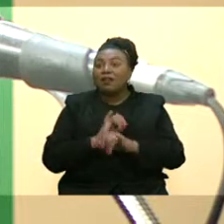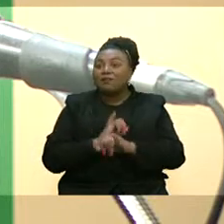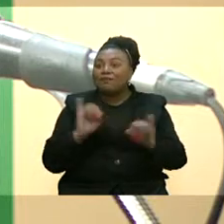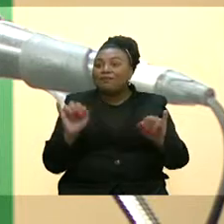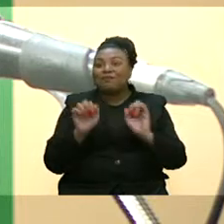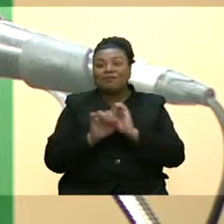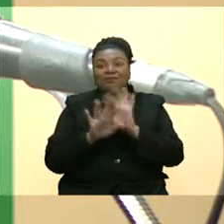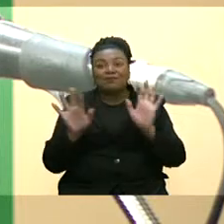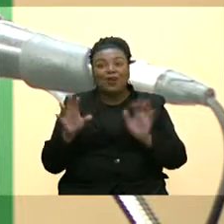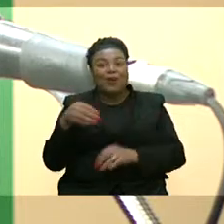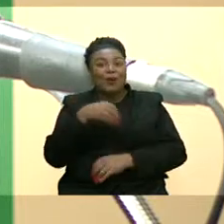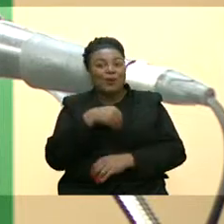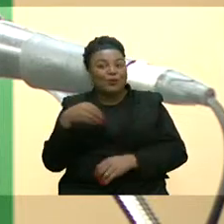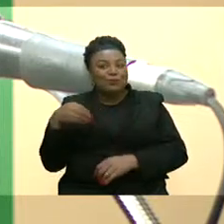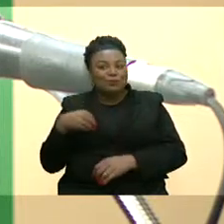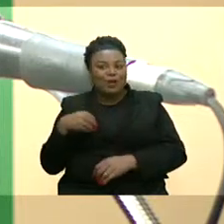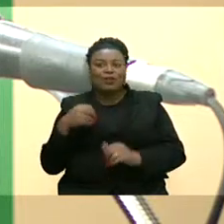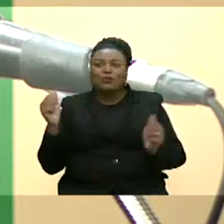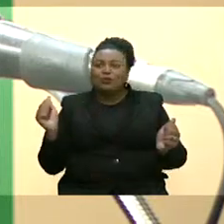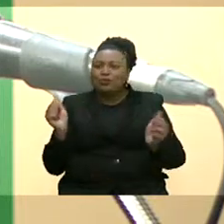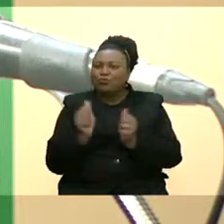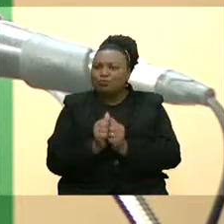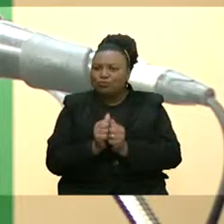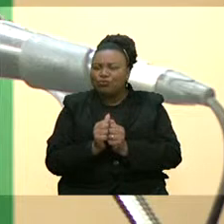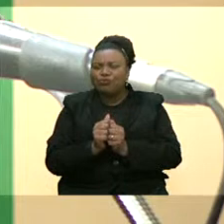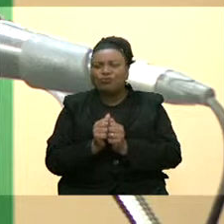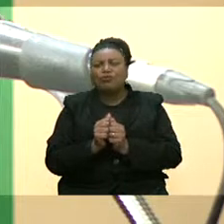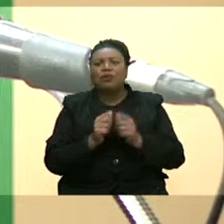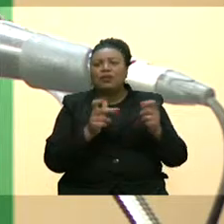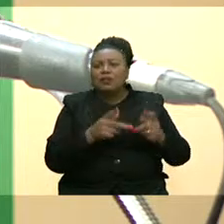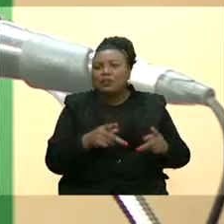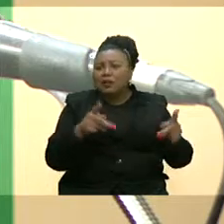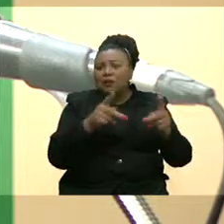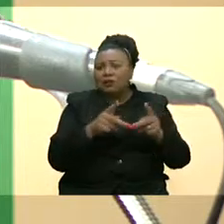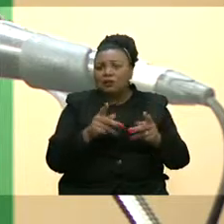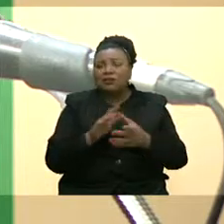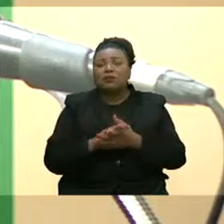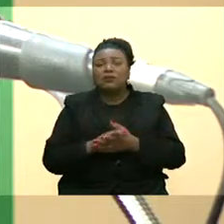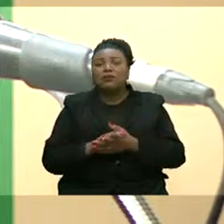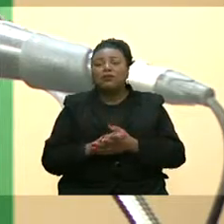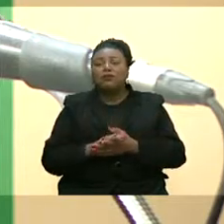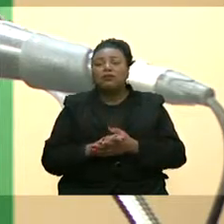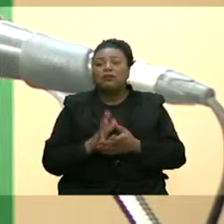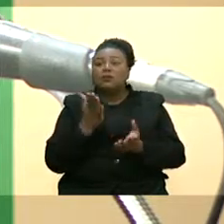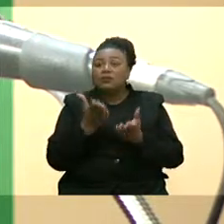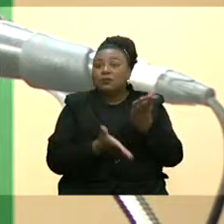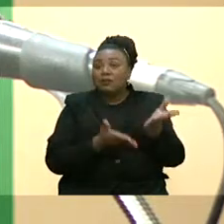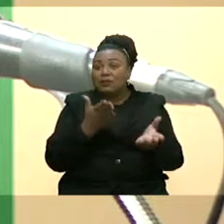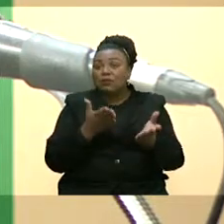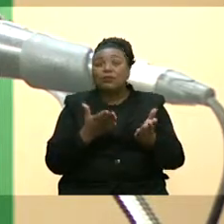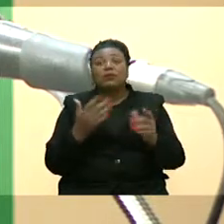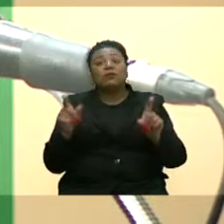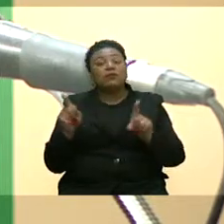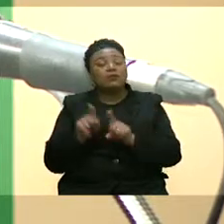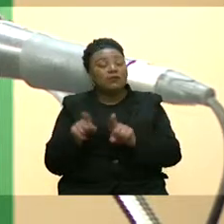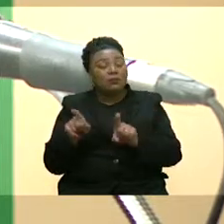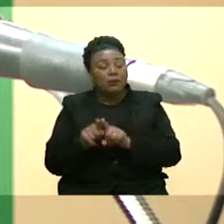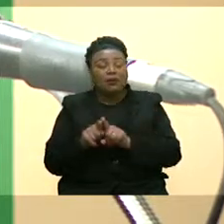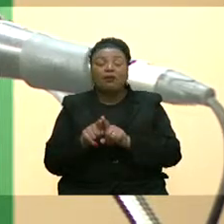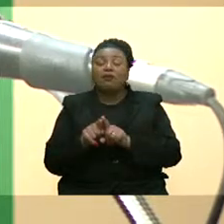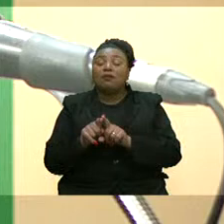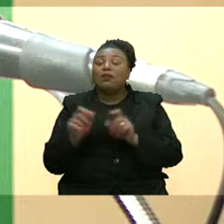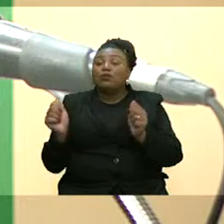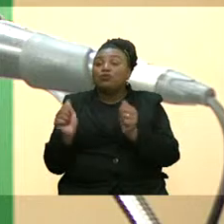muito bem claro, os médicos estão juntos, tanto da população lá no atendimento, quanto